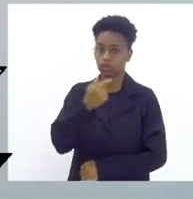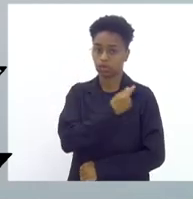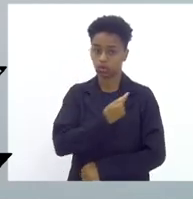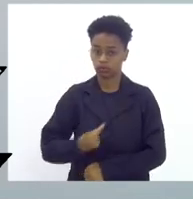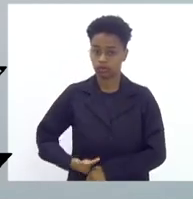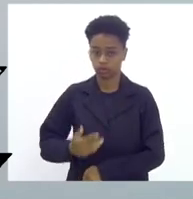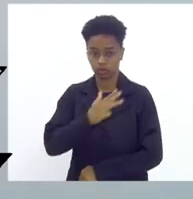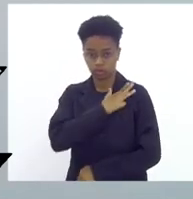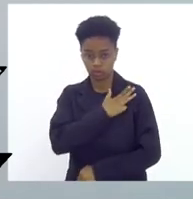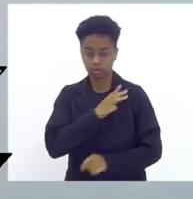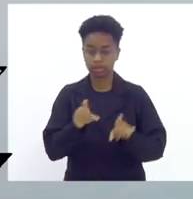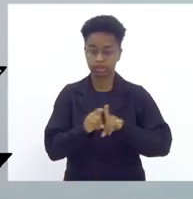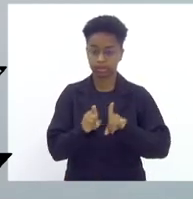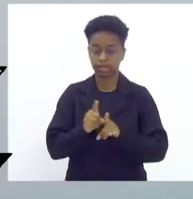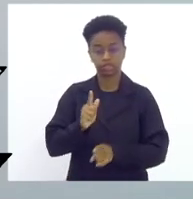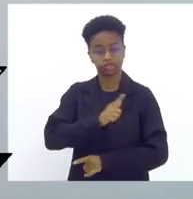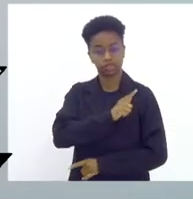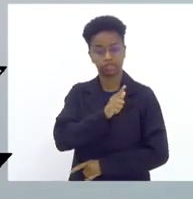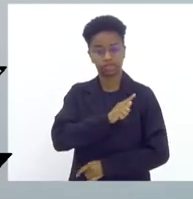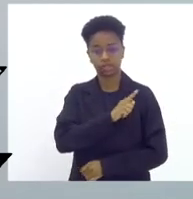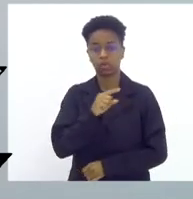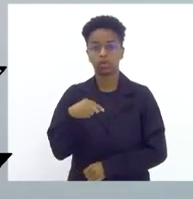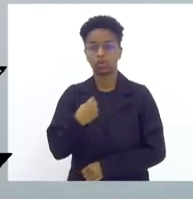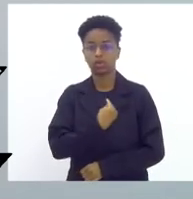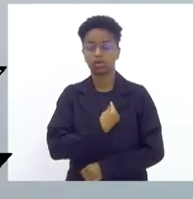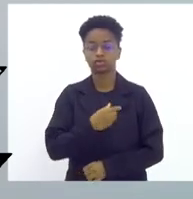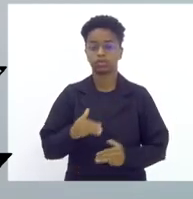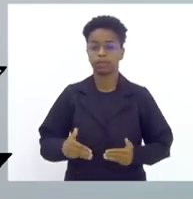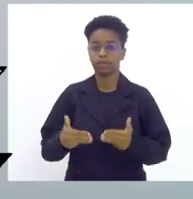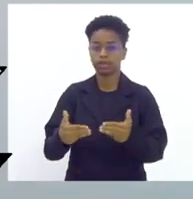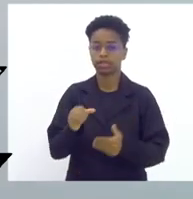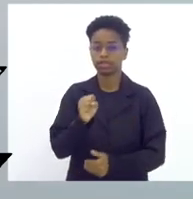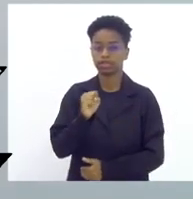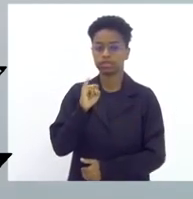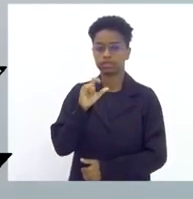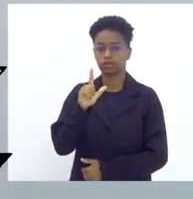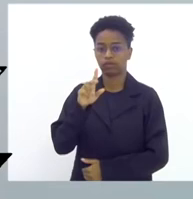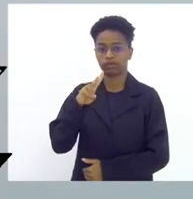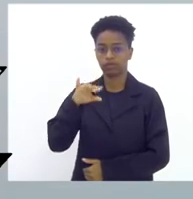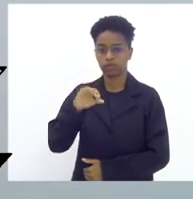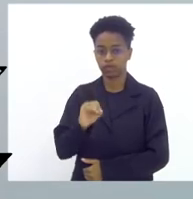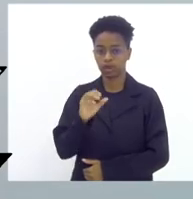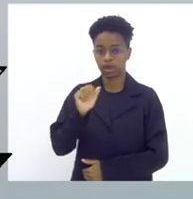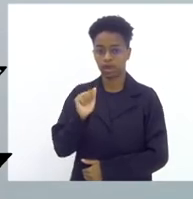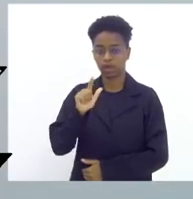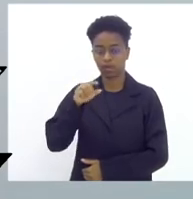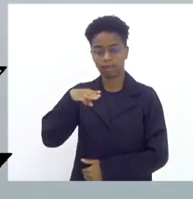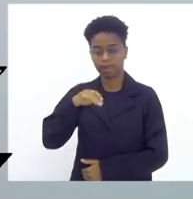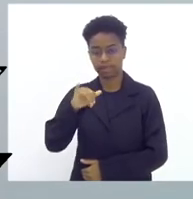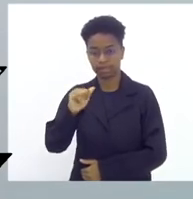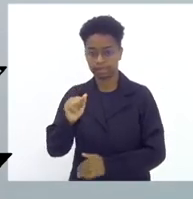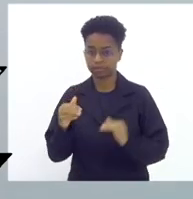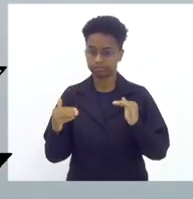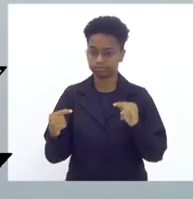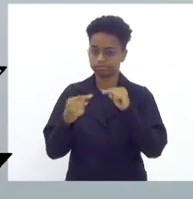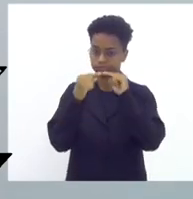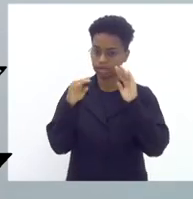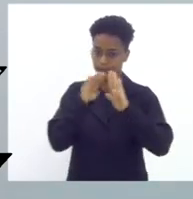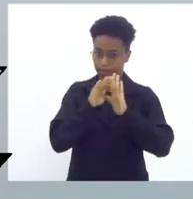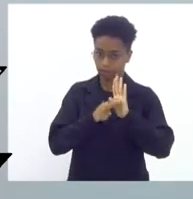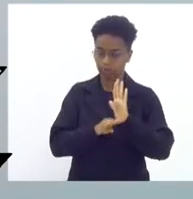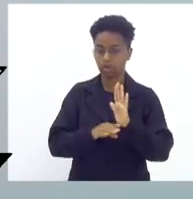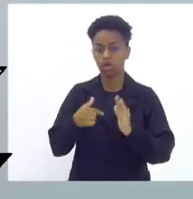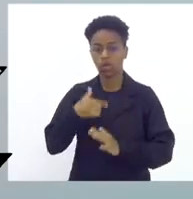governo Lula e a gestão do nosso Ministro é o meio da conferem a pauta né Eu acho que a gente tem